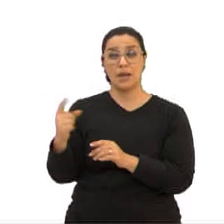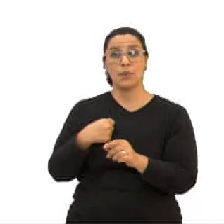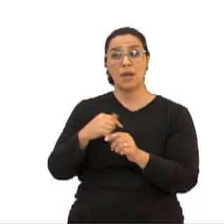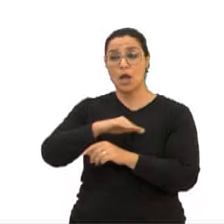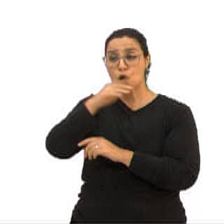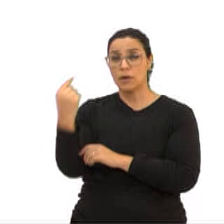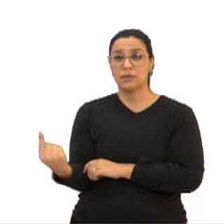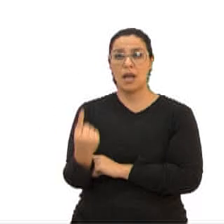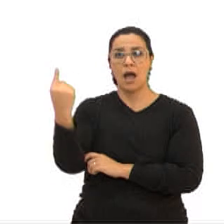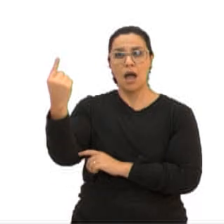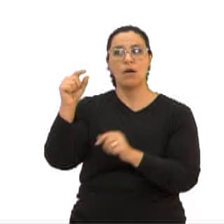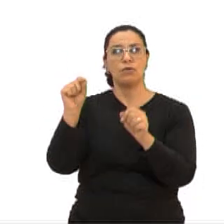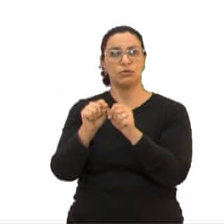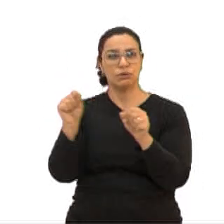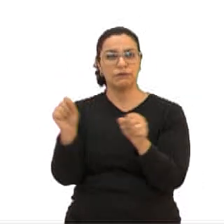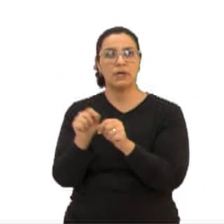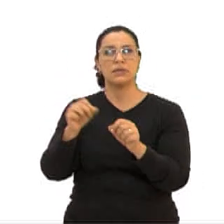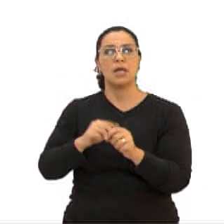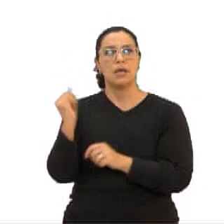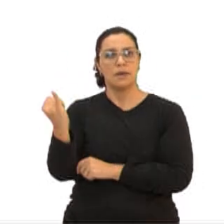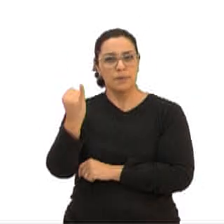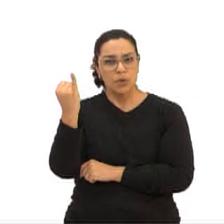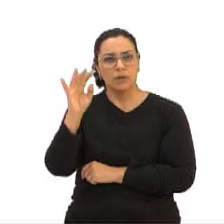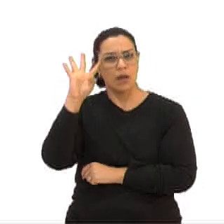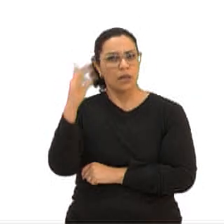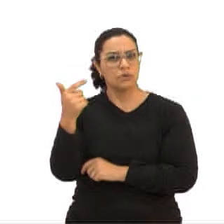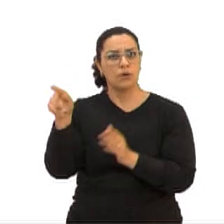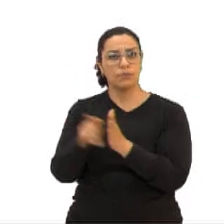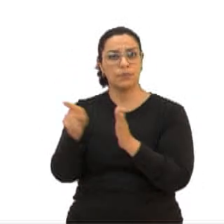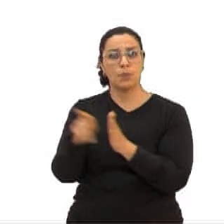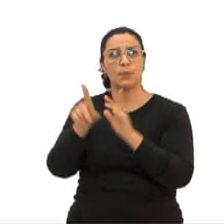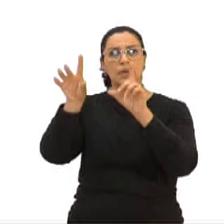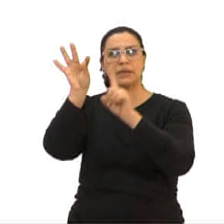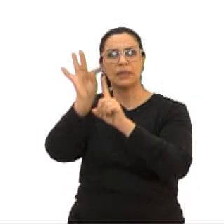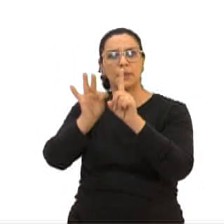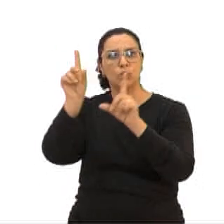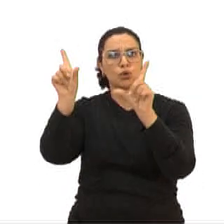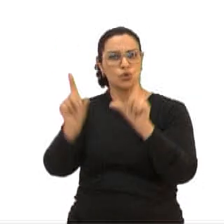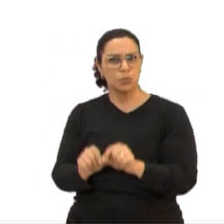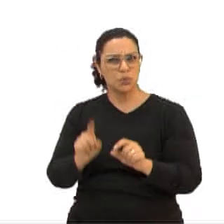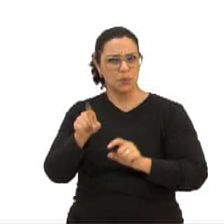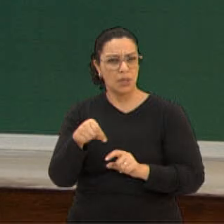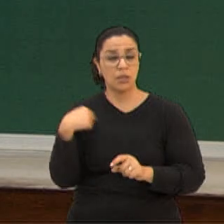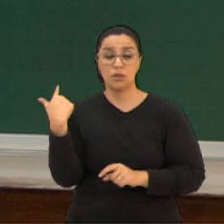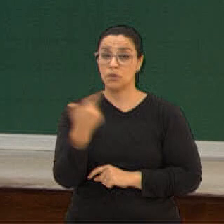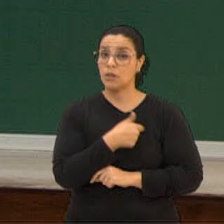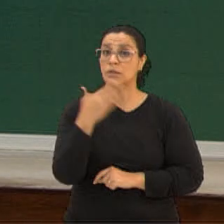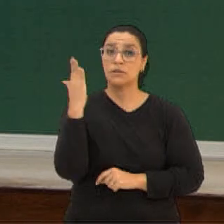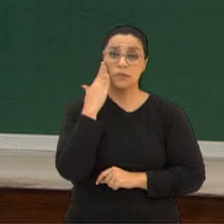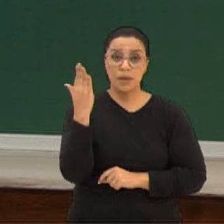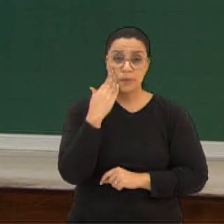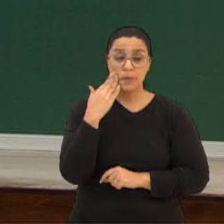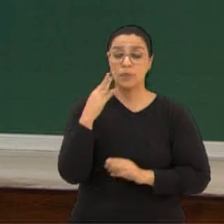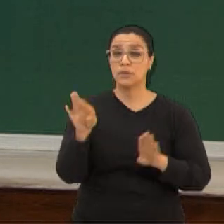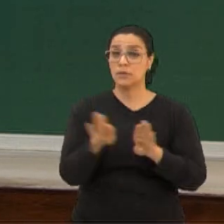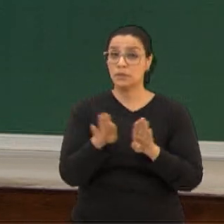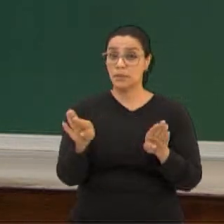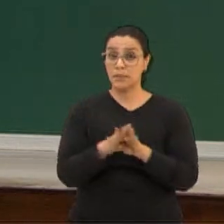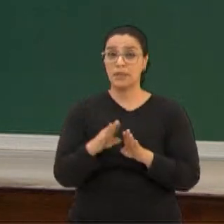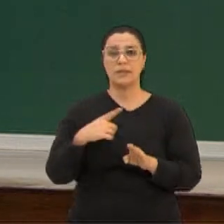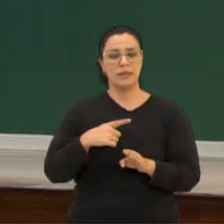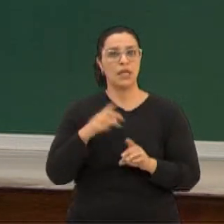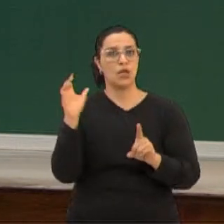altitude torna-se um fator decisivo para a diminuição das temperaturas. Nós sabemos que um dos fatores que